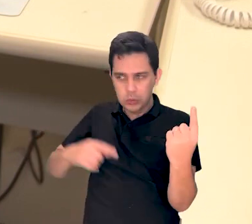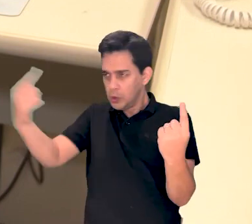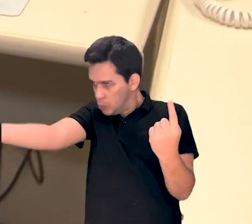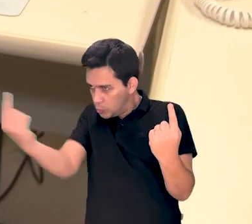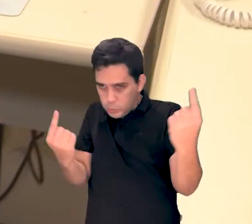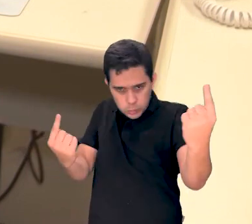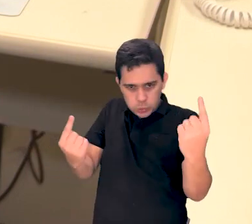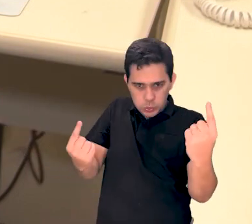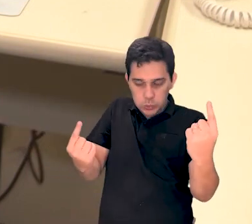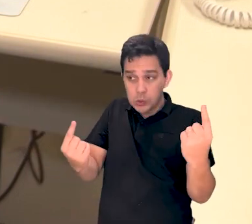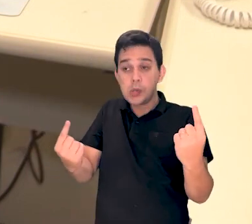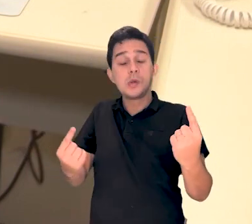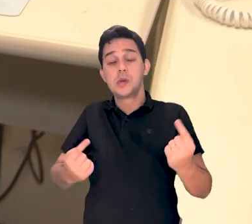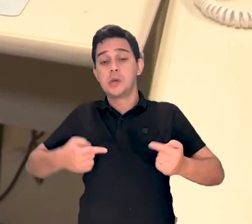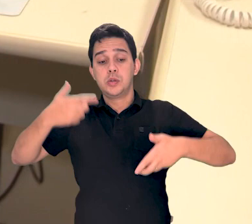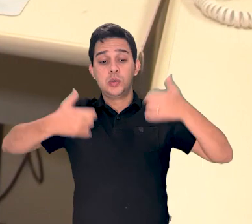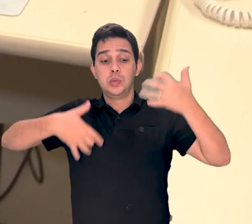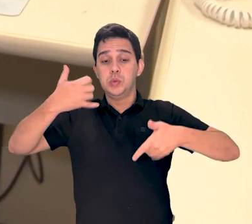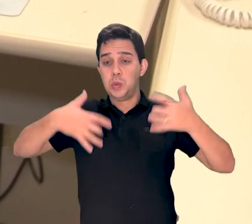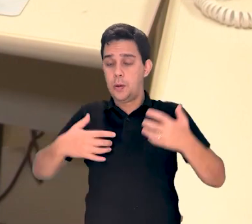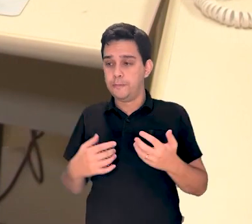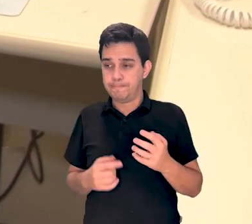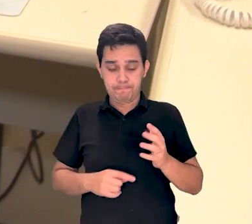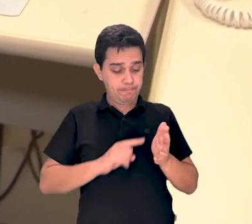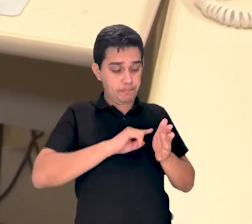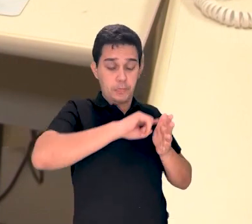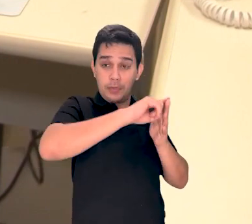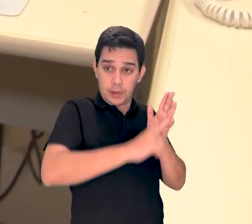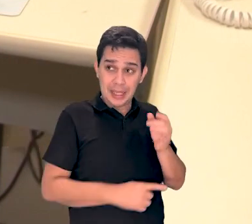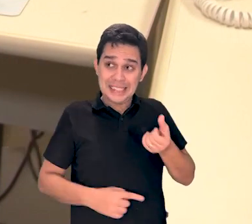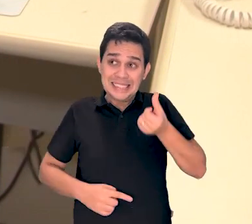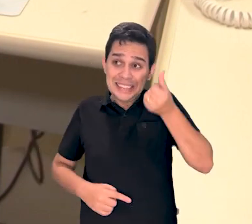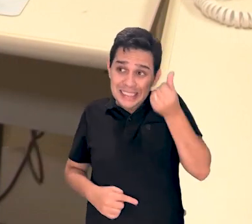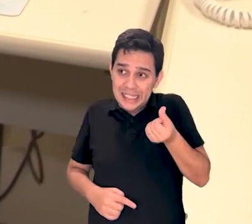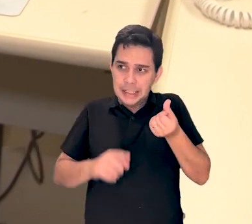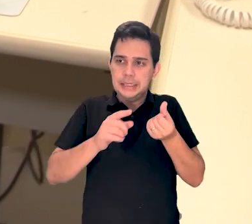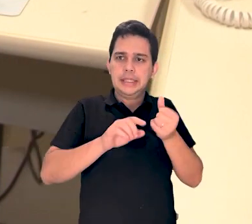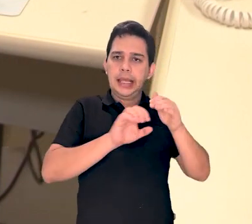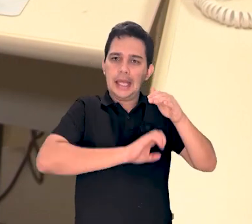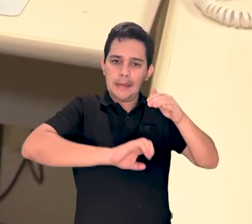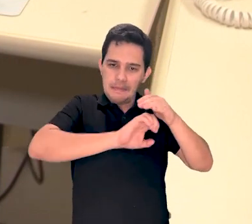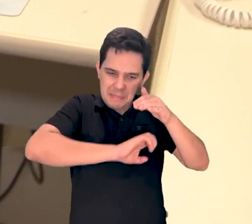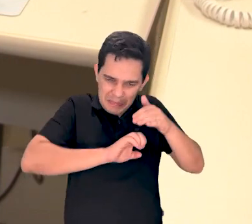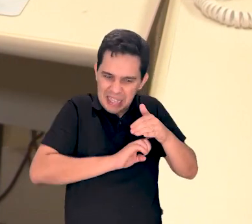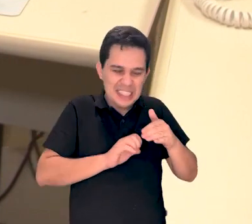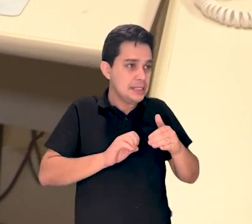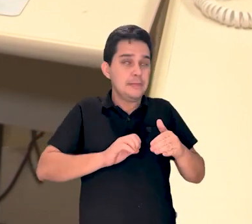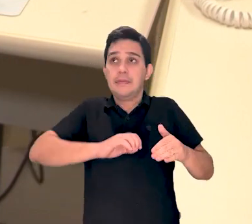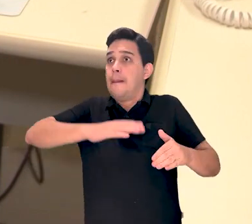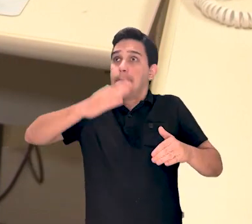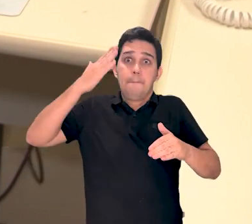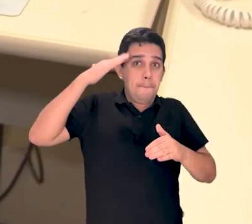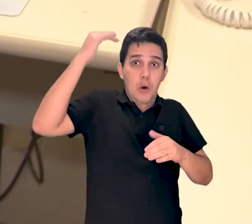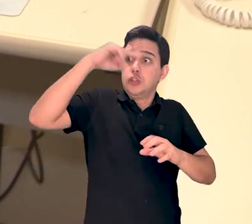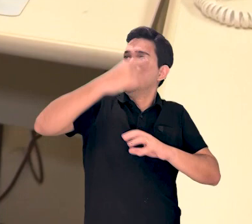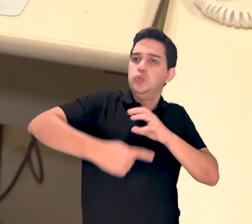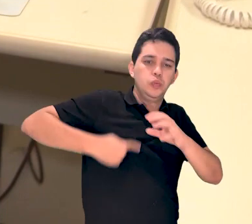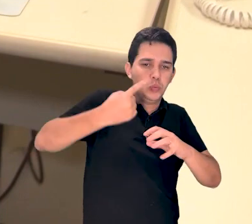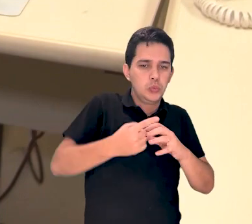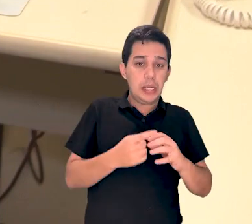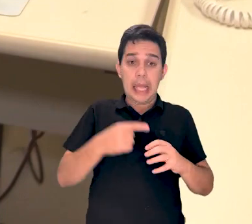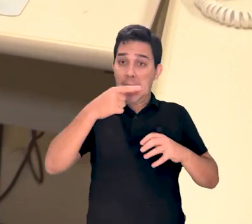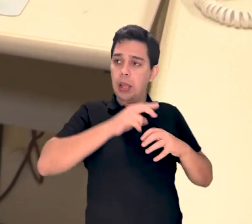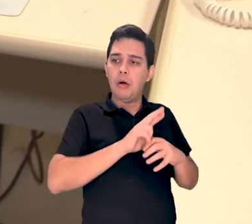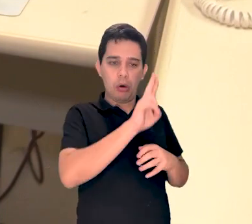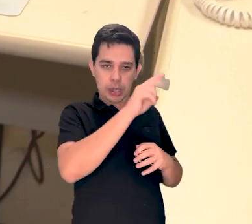ofereceu as seis maiores auditorias do planeta que são era neste sangue etc o